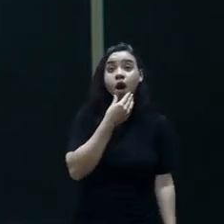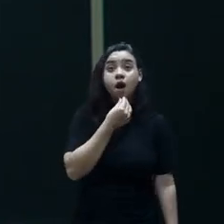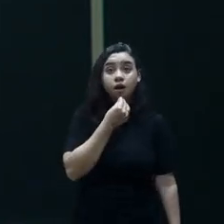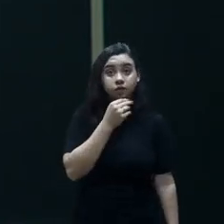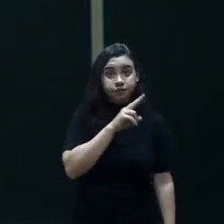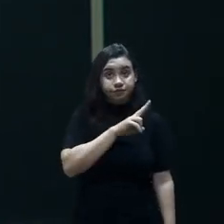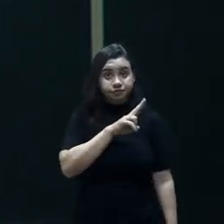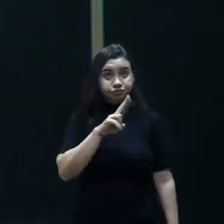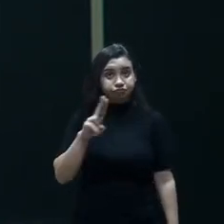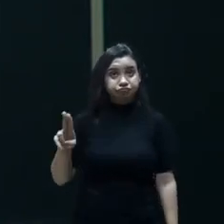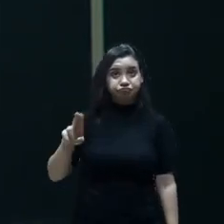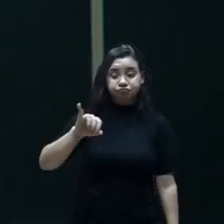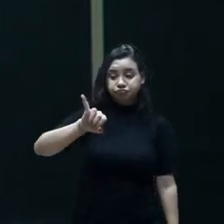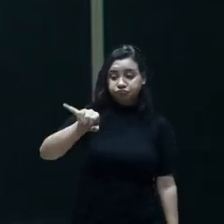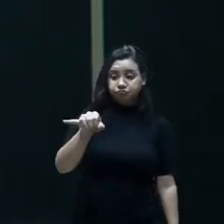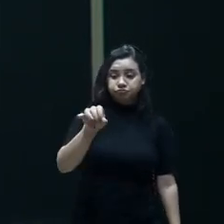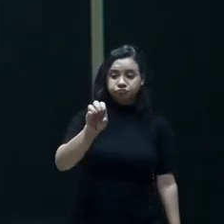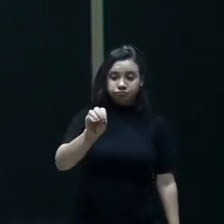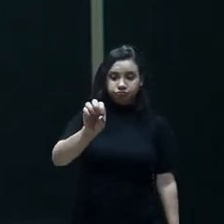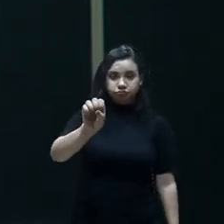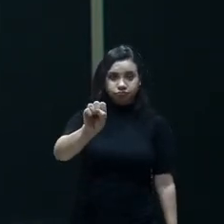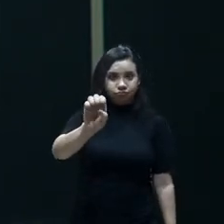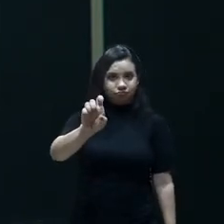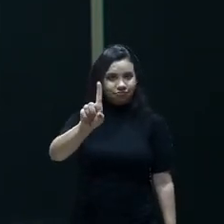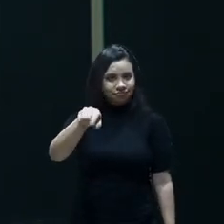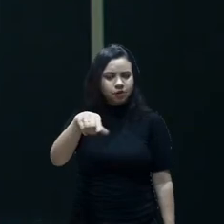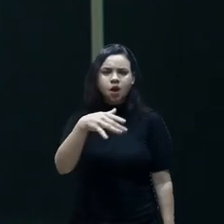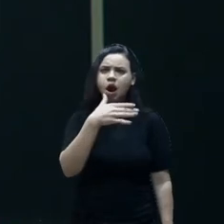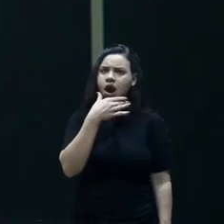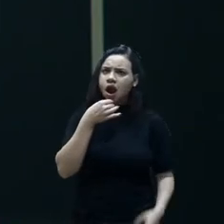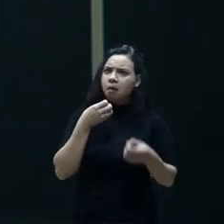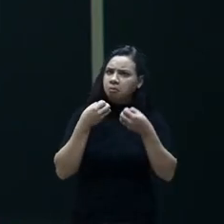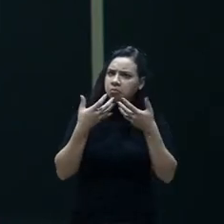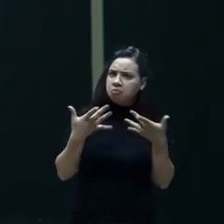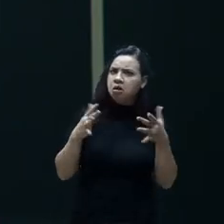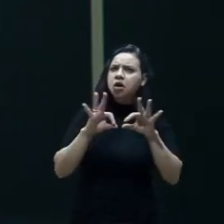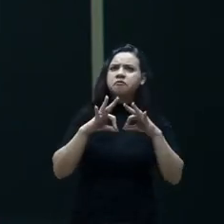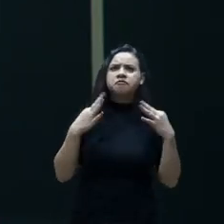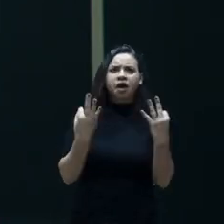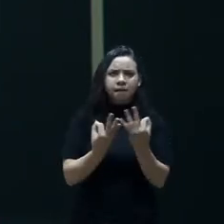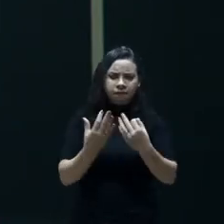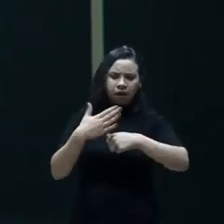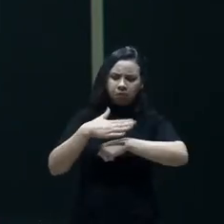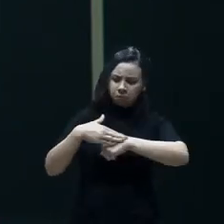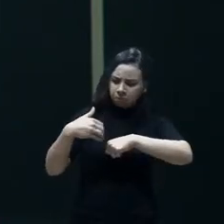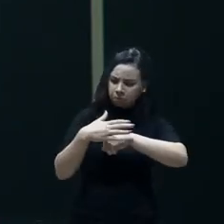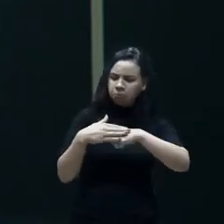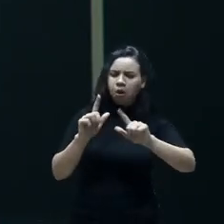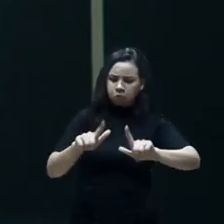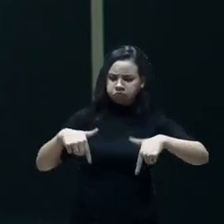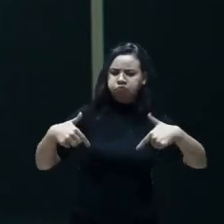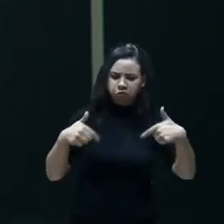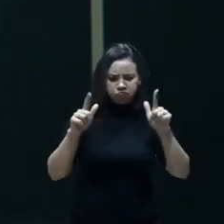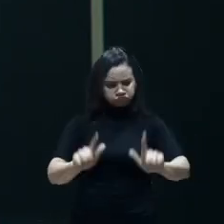José apareceu na igreja, era um menino muito bom, de uma família muito querida. Também se tornou muito ativo.